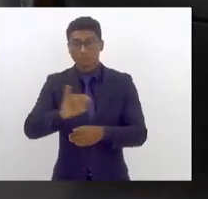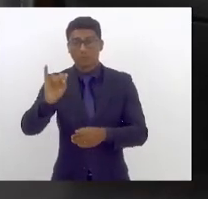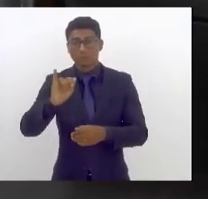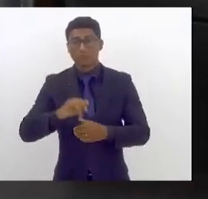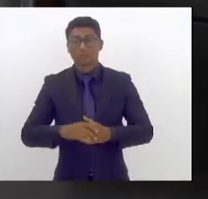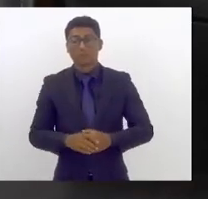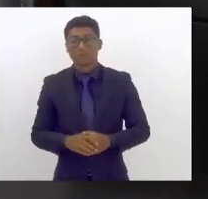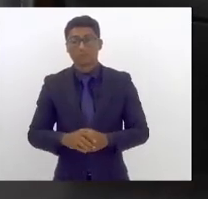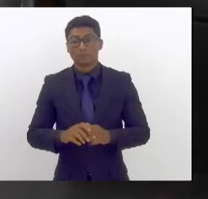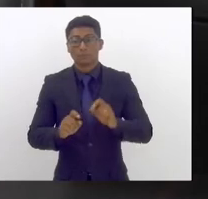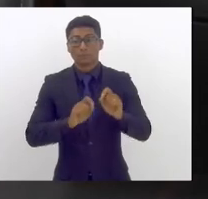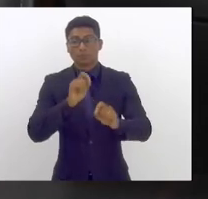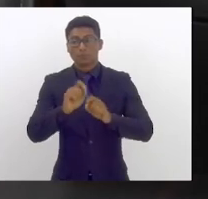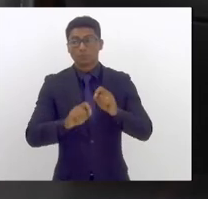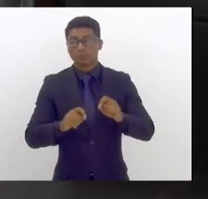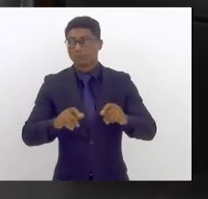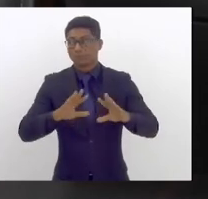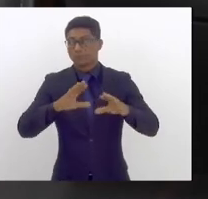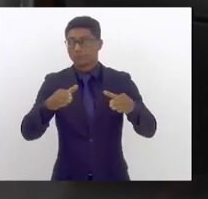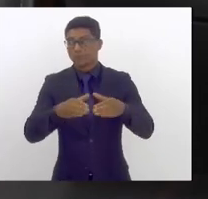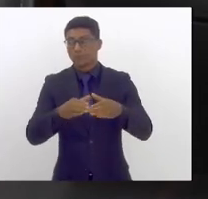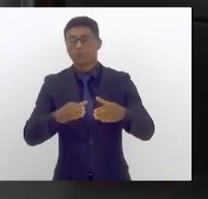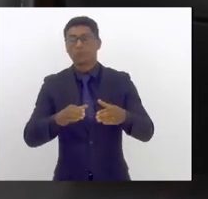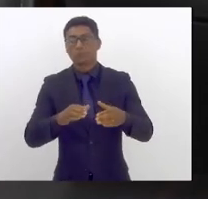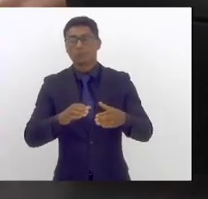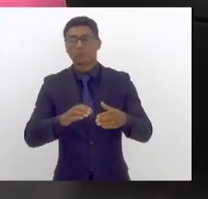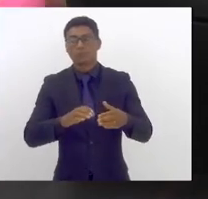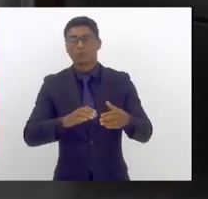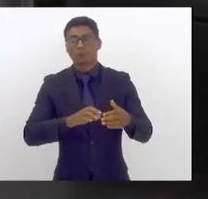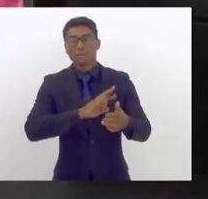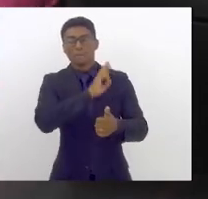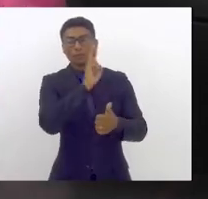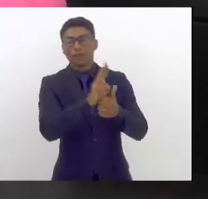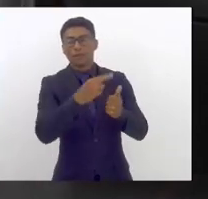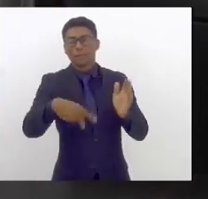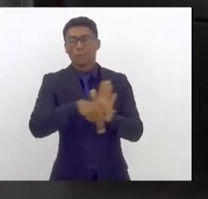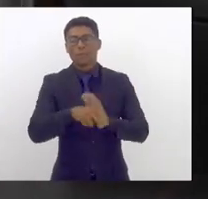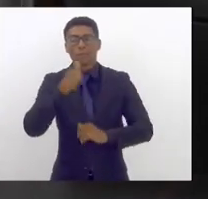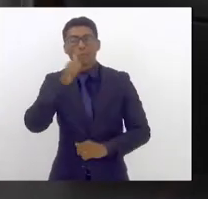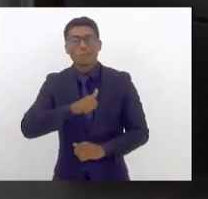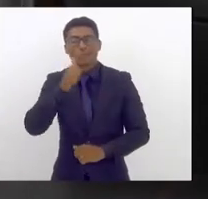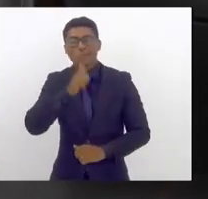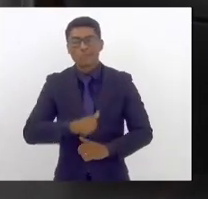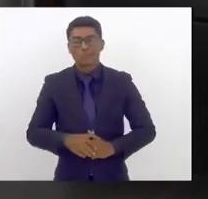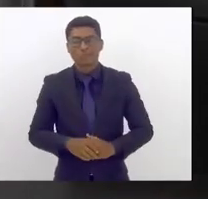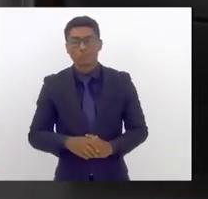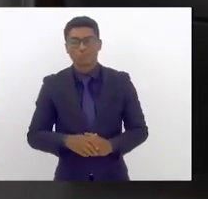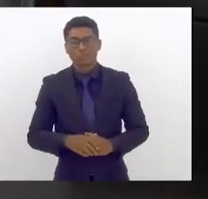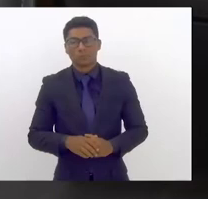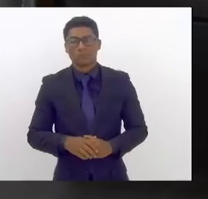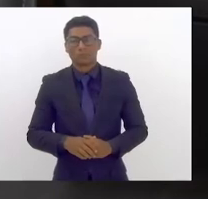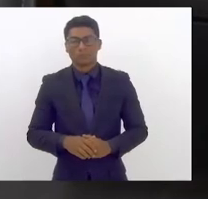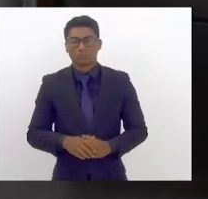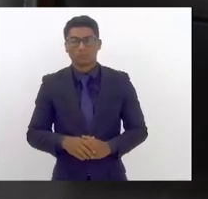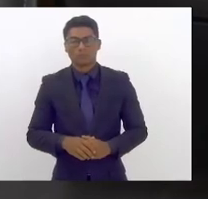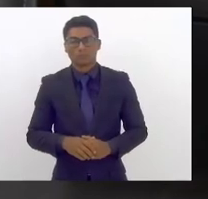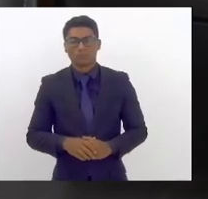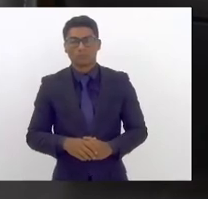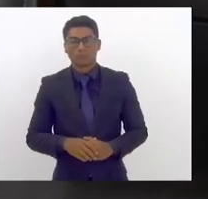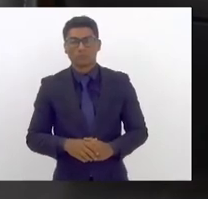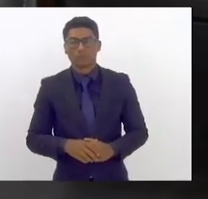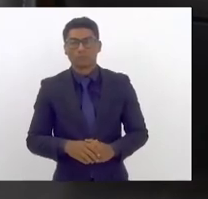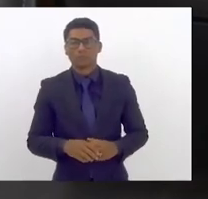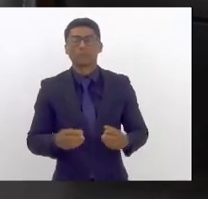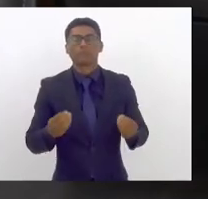nessa legislatura A Procuradoria da mulher também que foi uma construção junto com a comissão de mulheres que é outro reforço para que a gente